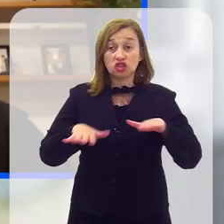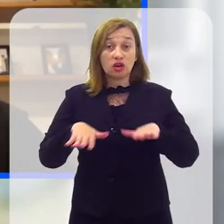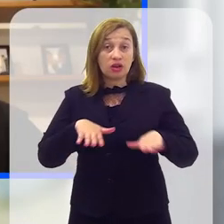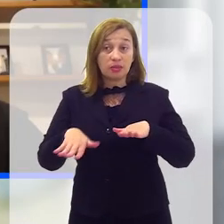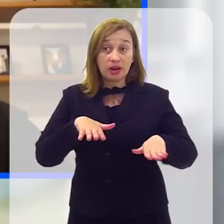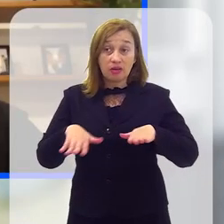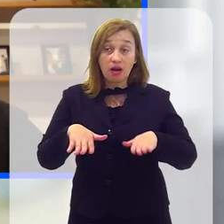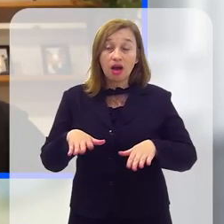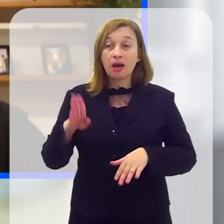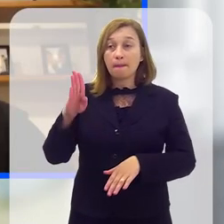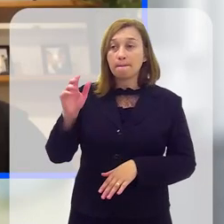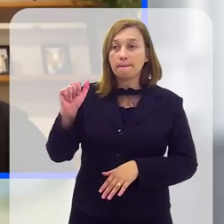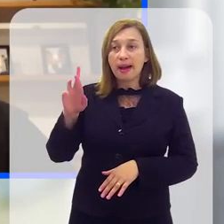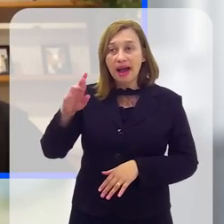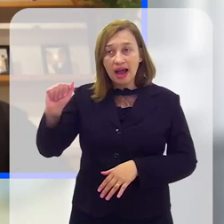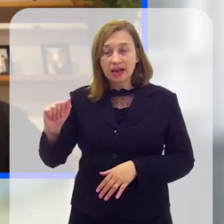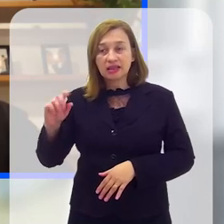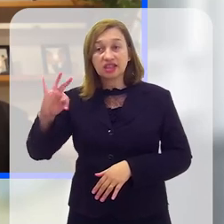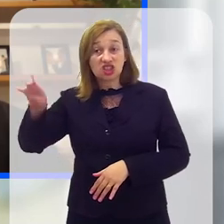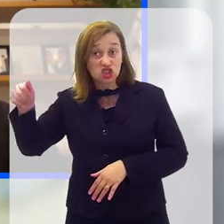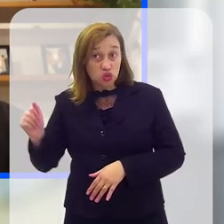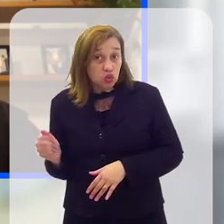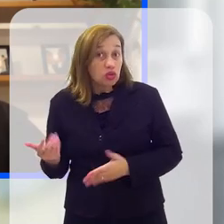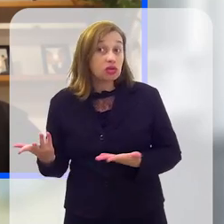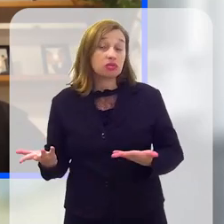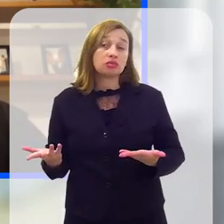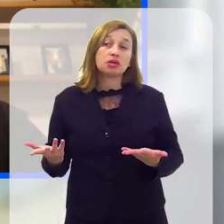Jacarepaguá, Barra da Tijuca.